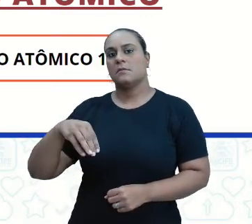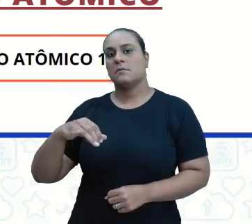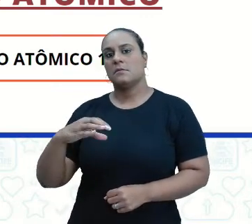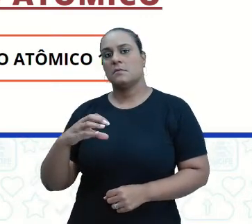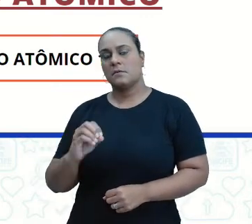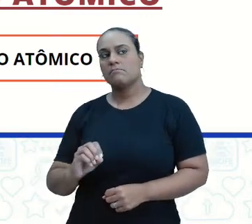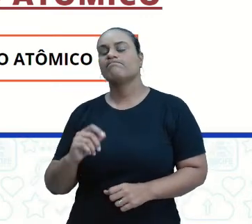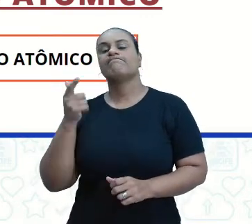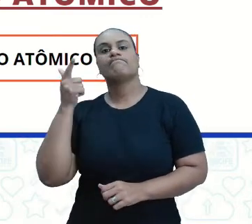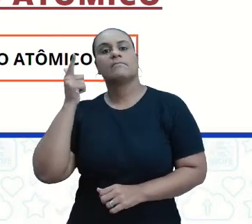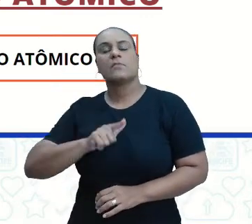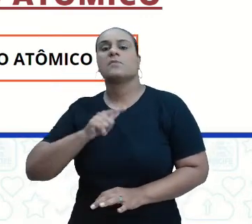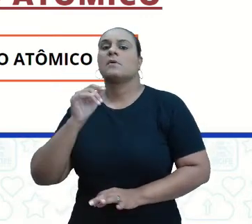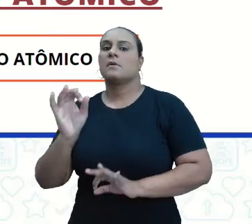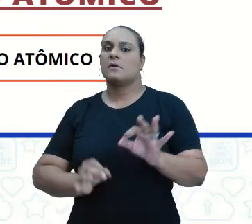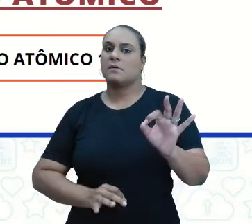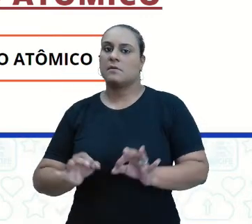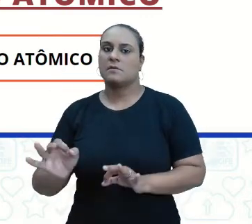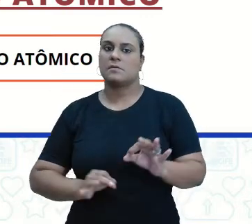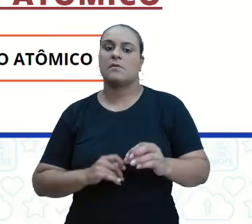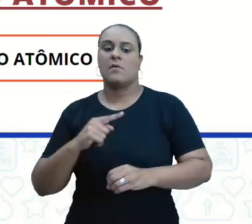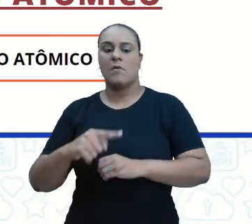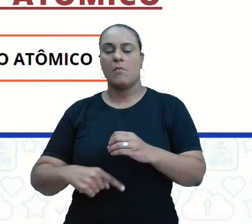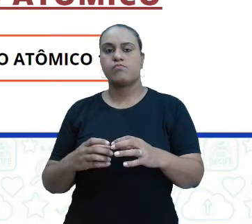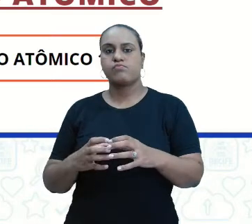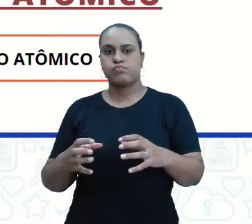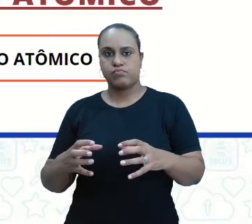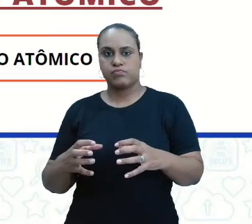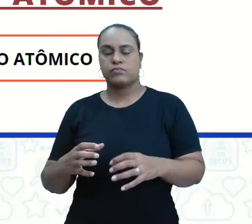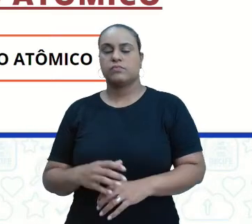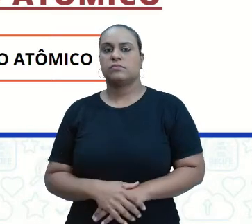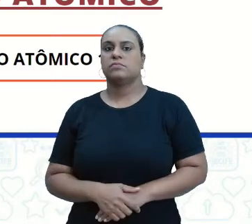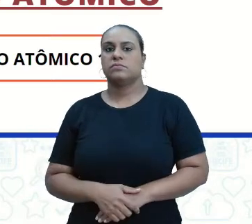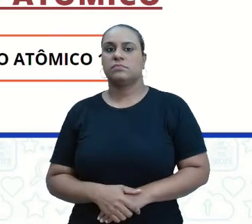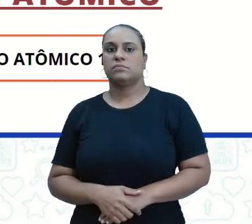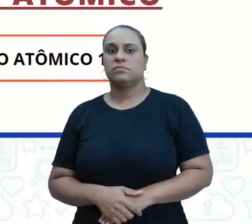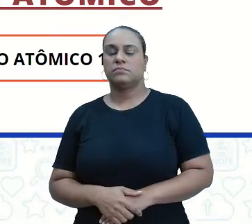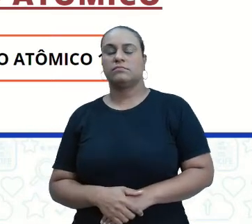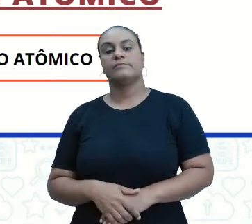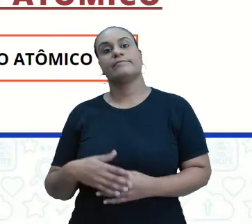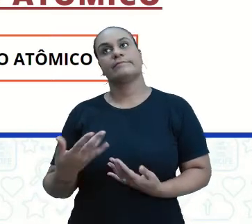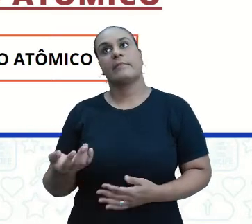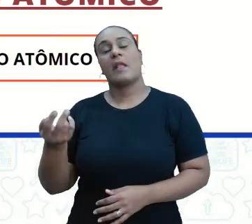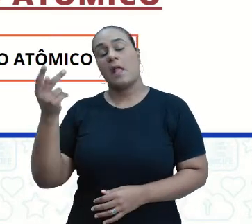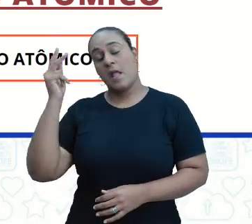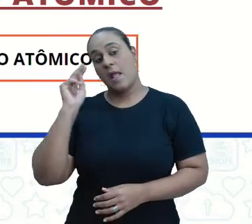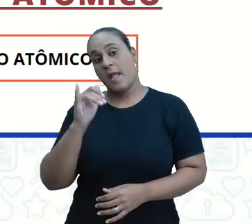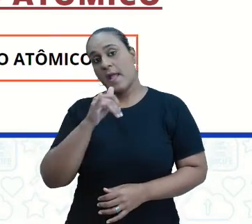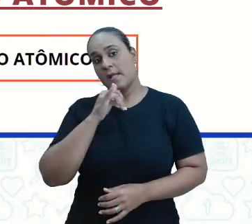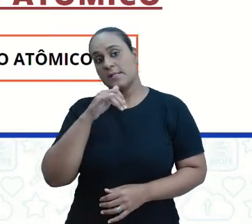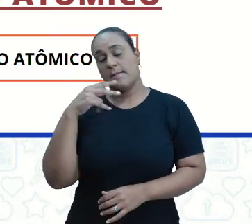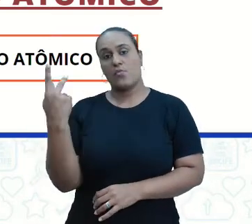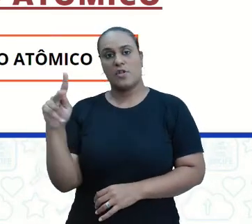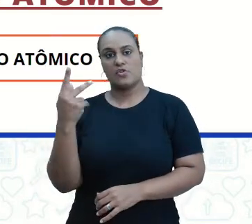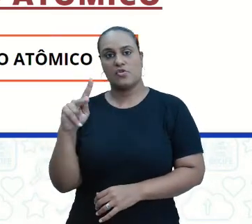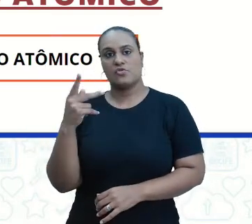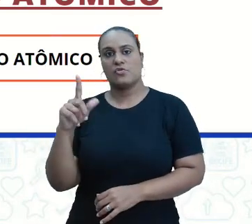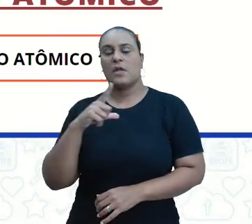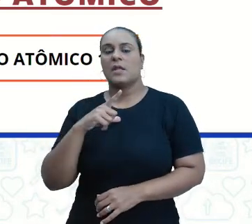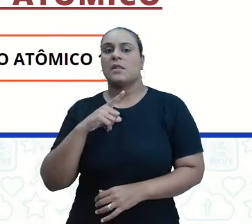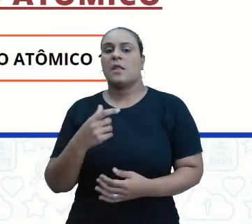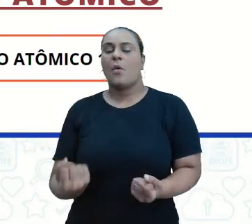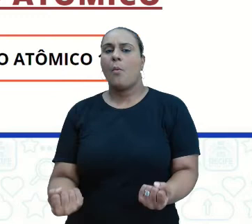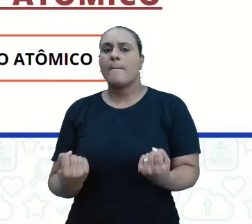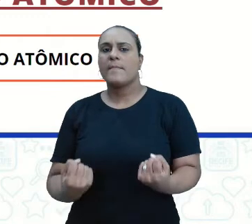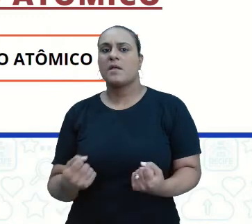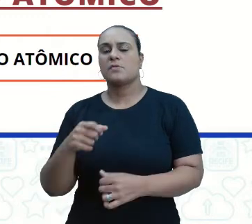conseguir organizar aí esses elementos químicos. O átomo de hidrogênio, por exemplo, ele apresenta peso atômico